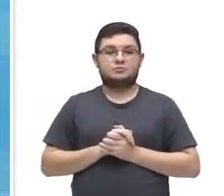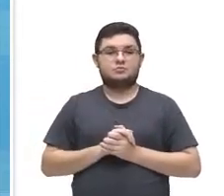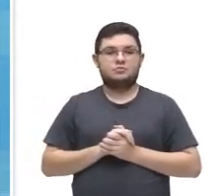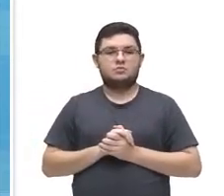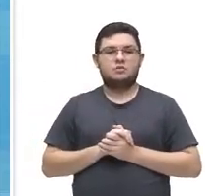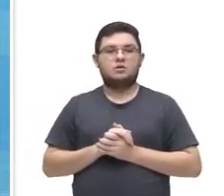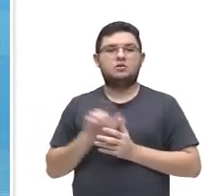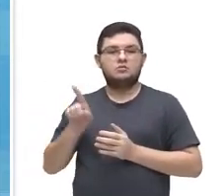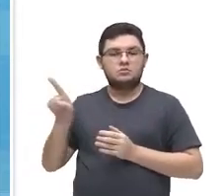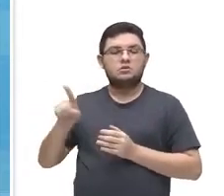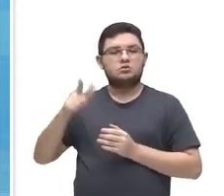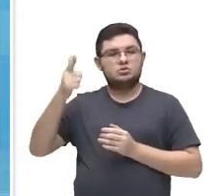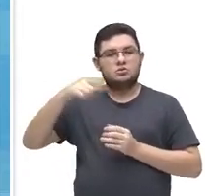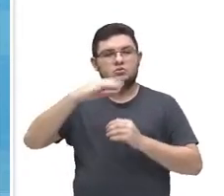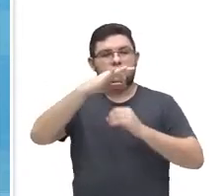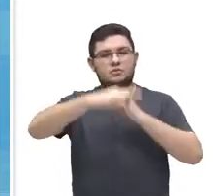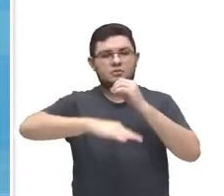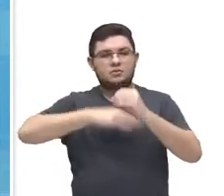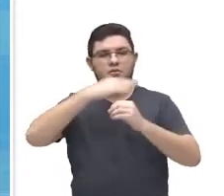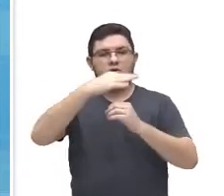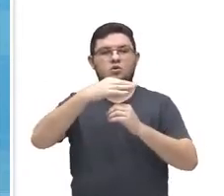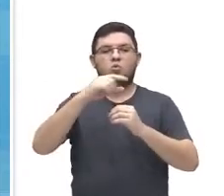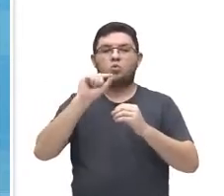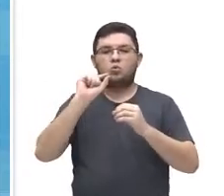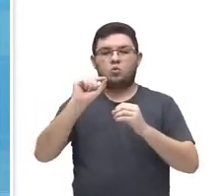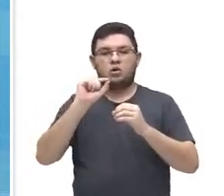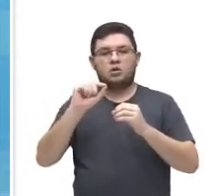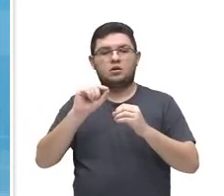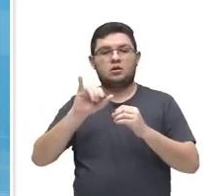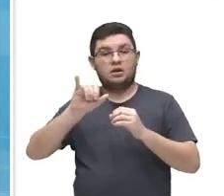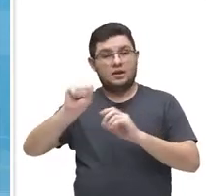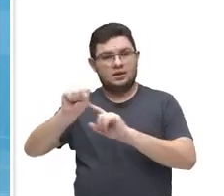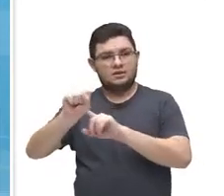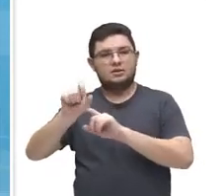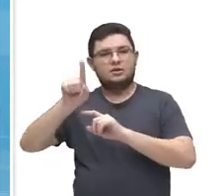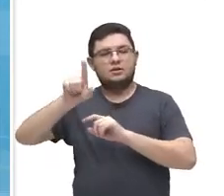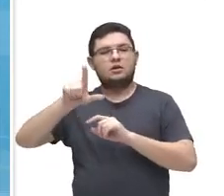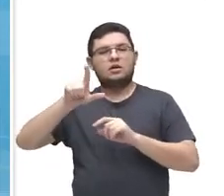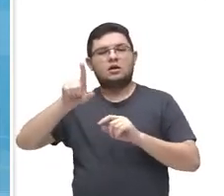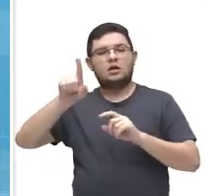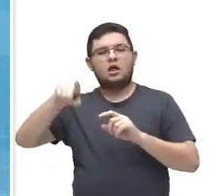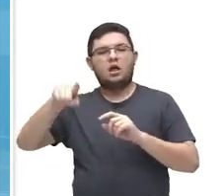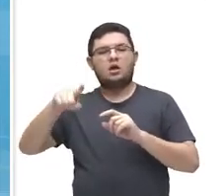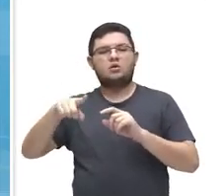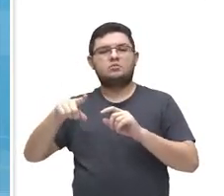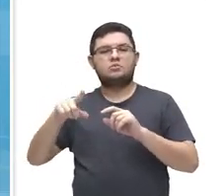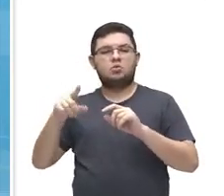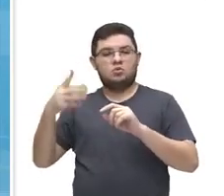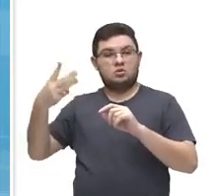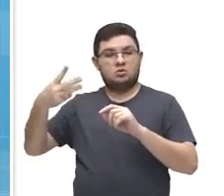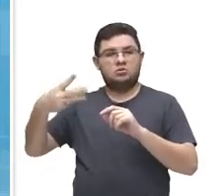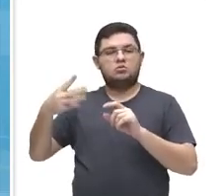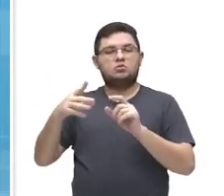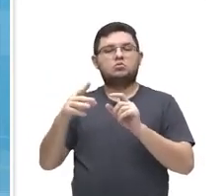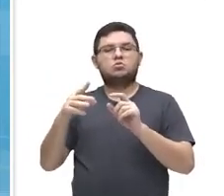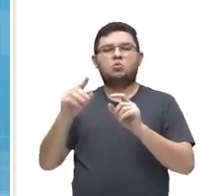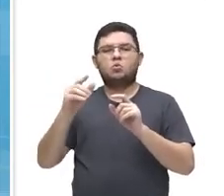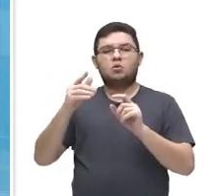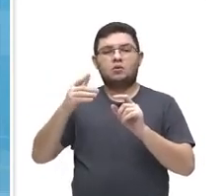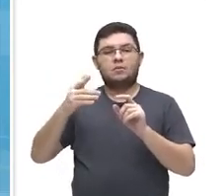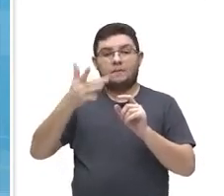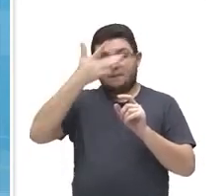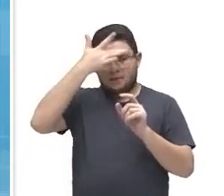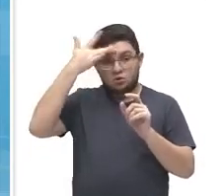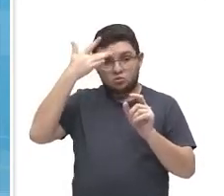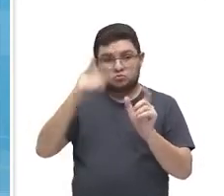Então, Mars is a terrestrial planet with a thin atmosphere. Então, Marte é um planeta rochoso, né? Terrestre mesmo,